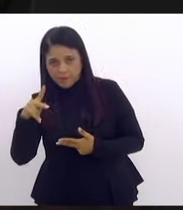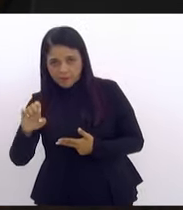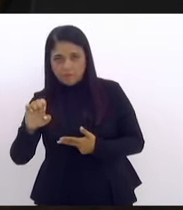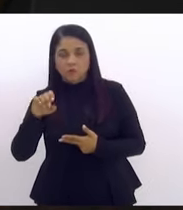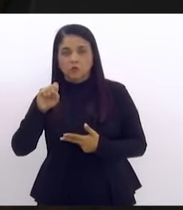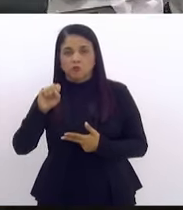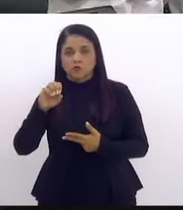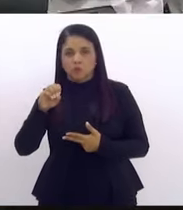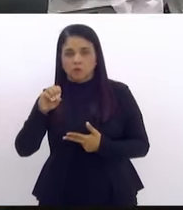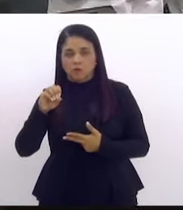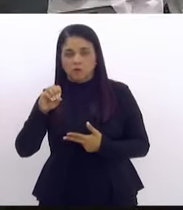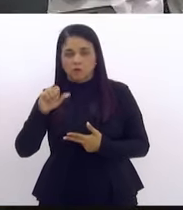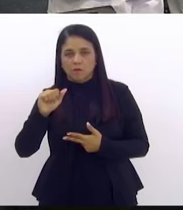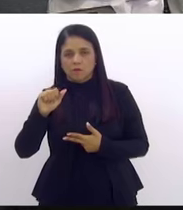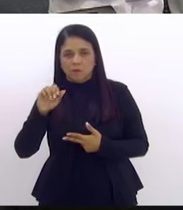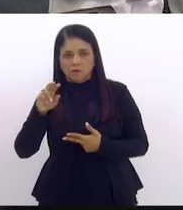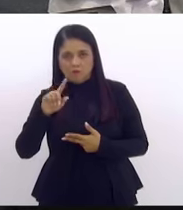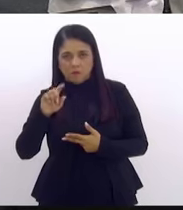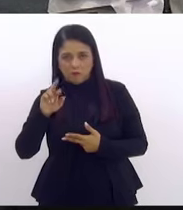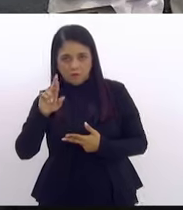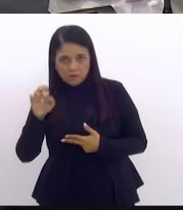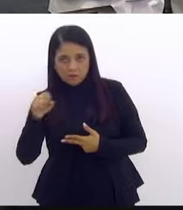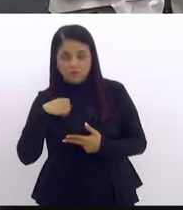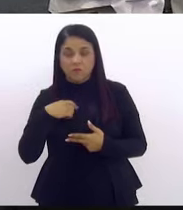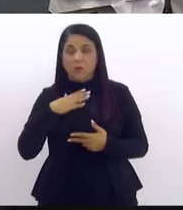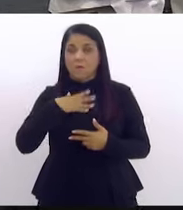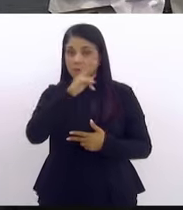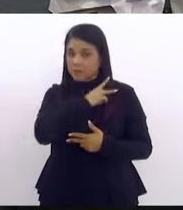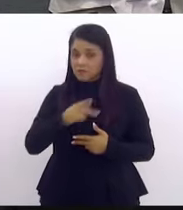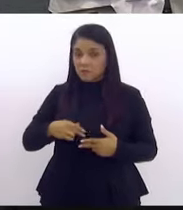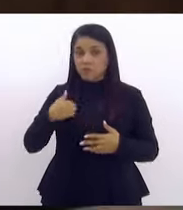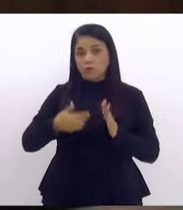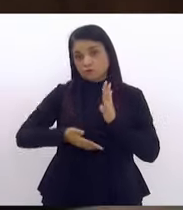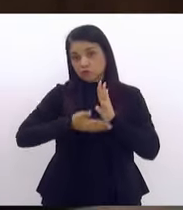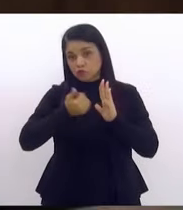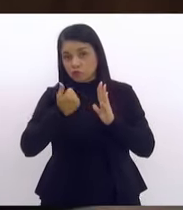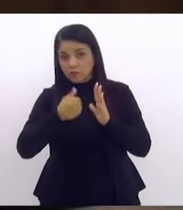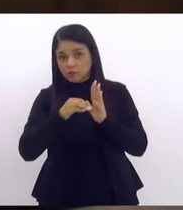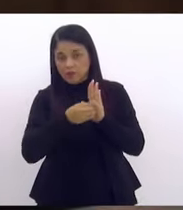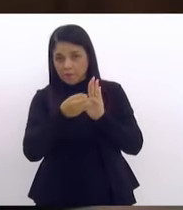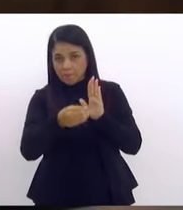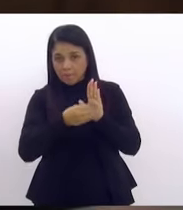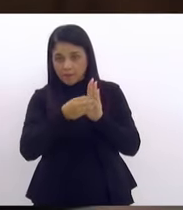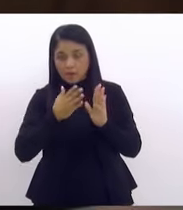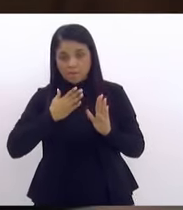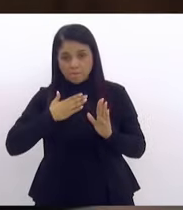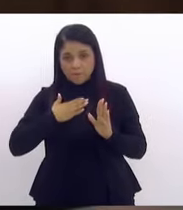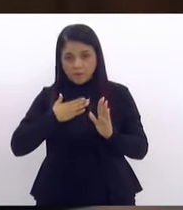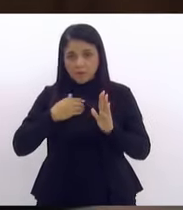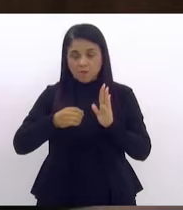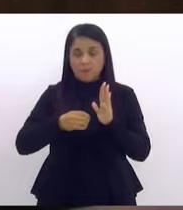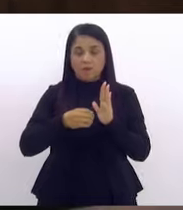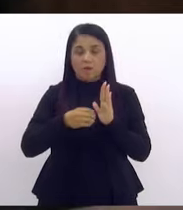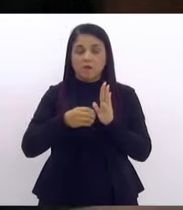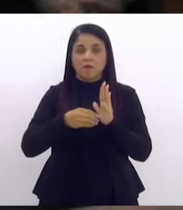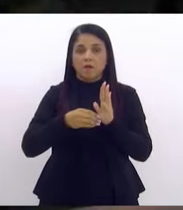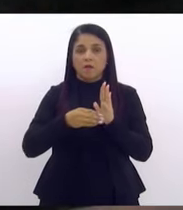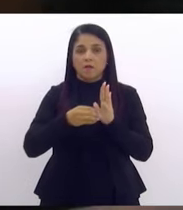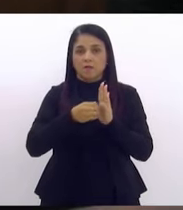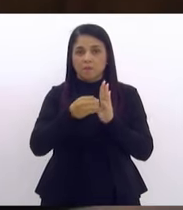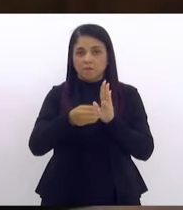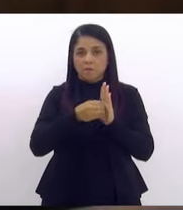Senhor presidente, eu estou retirando a emenda, discutir, porque era uma emenda redacional que